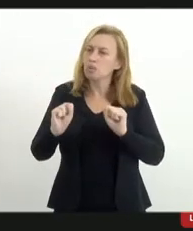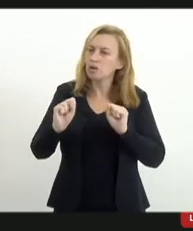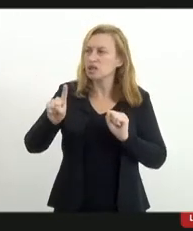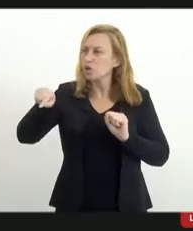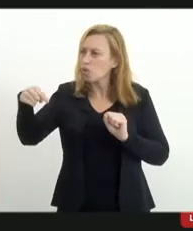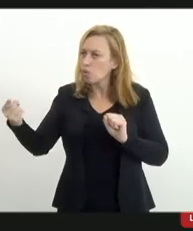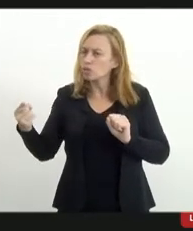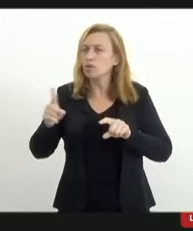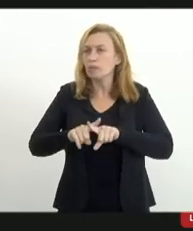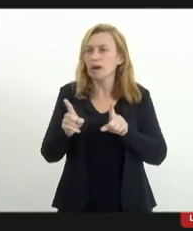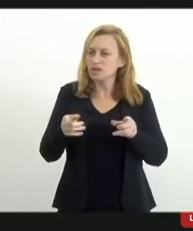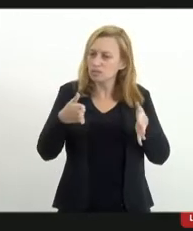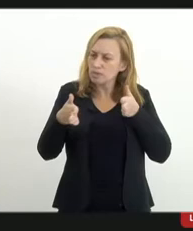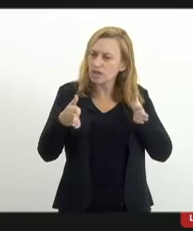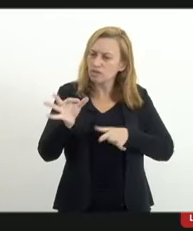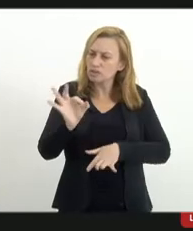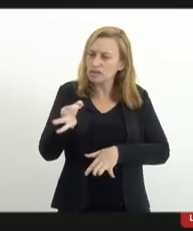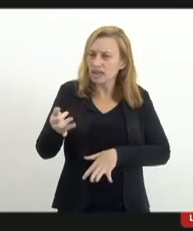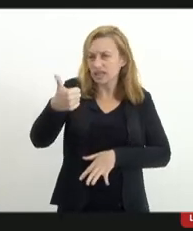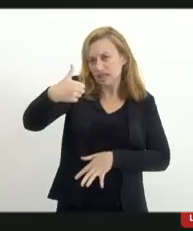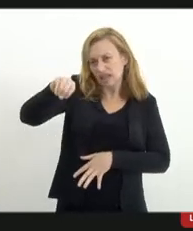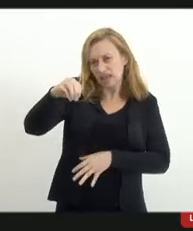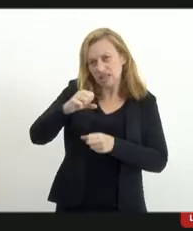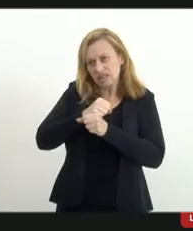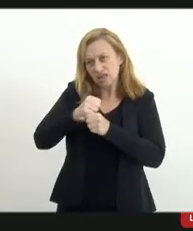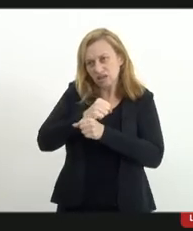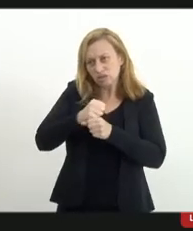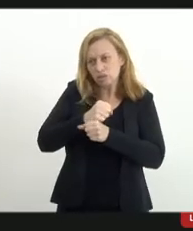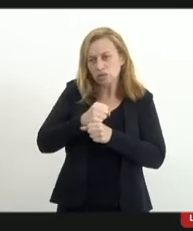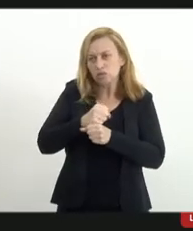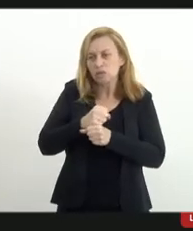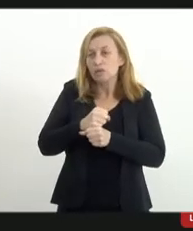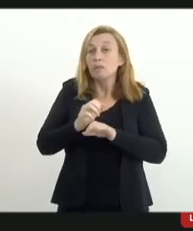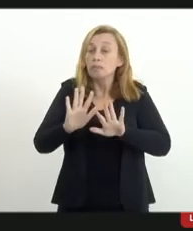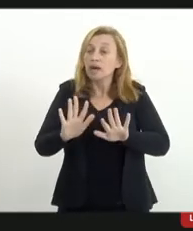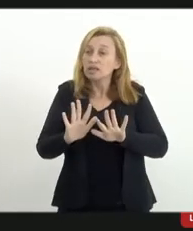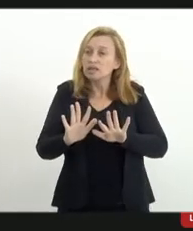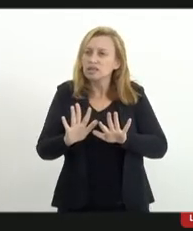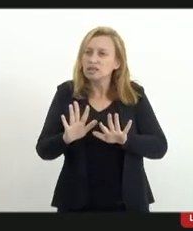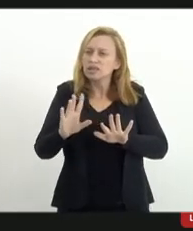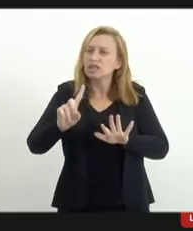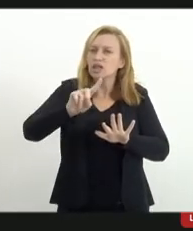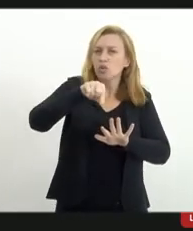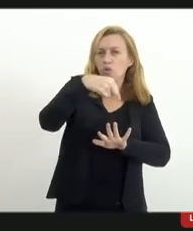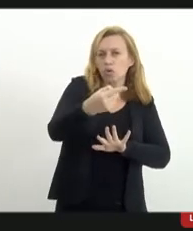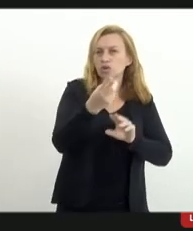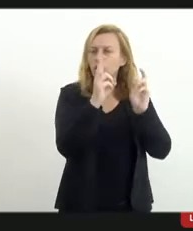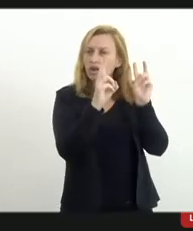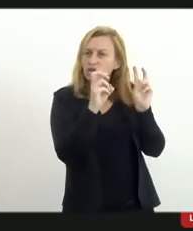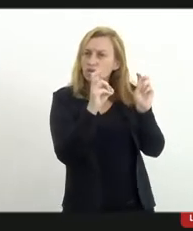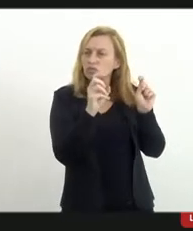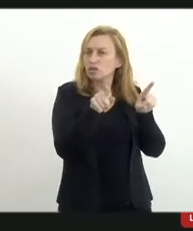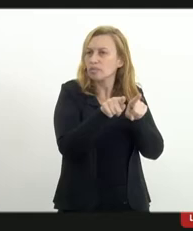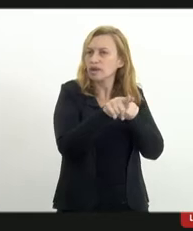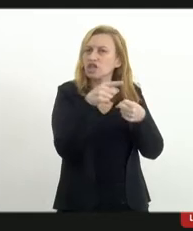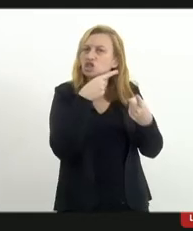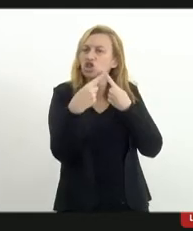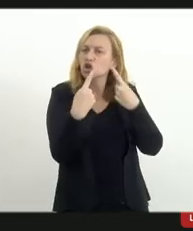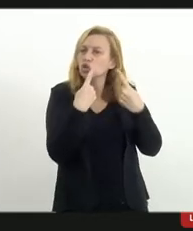peculiaridade, mas o prazo é de 10 anos, né? Só que entra a questão da